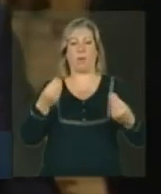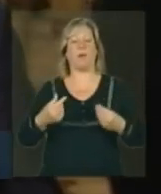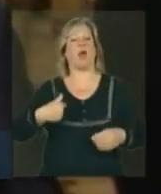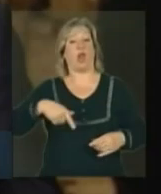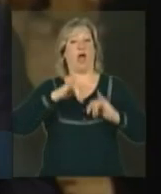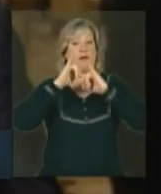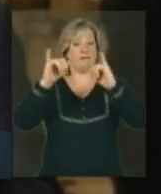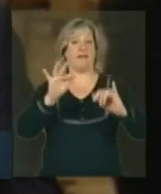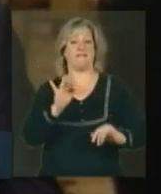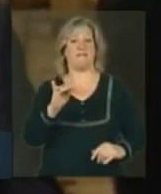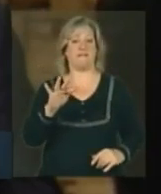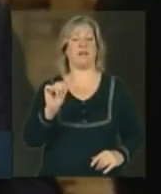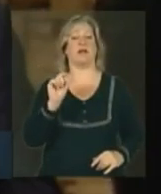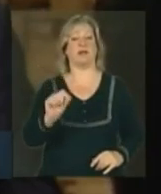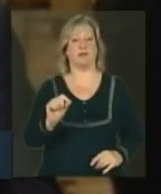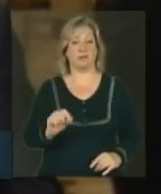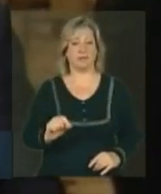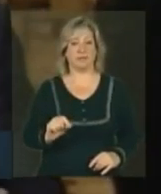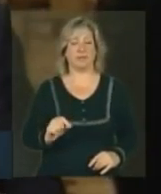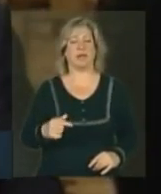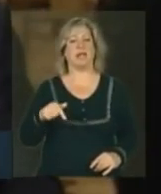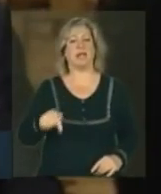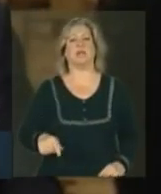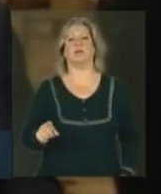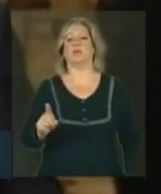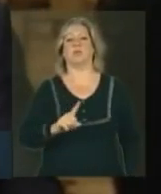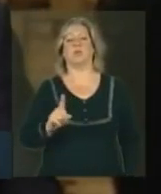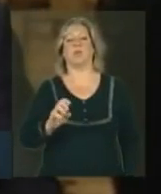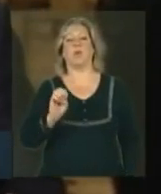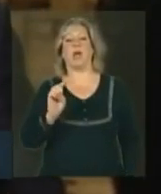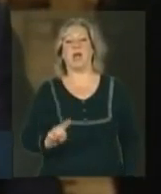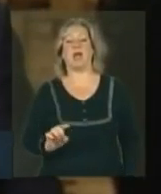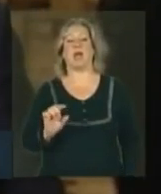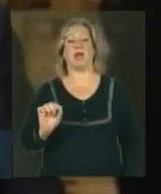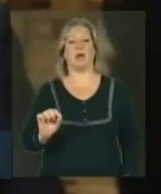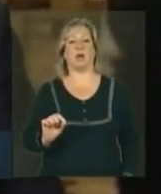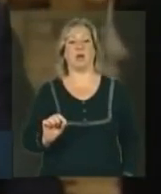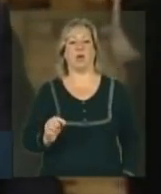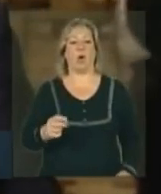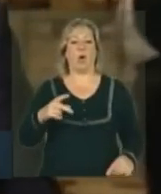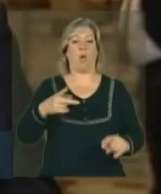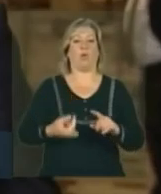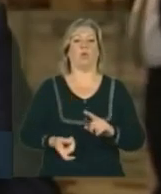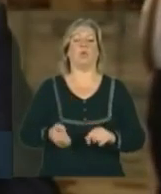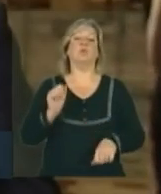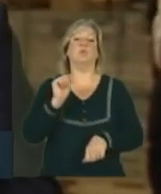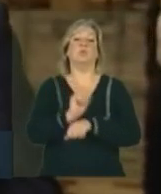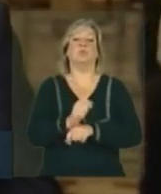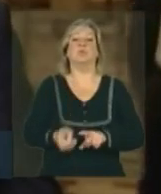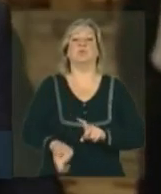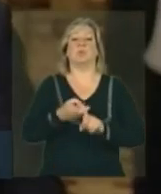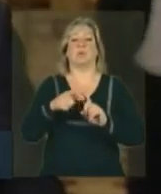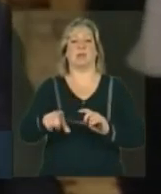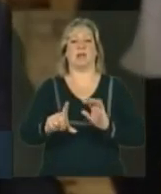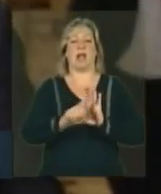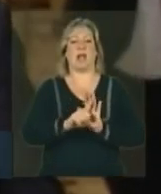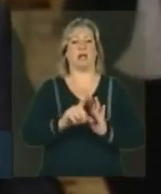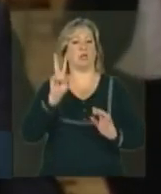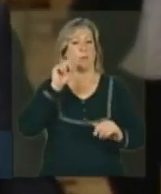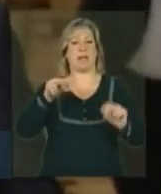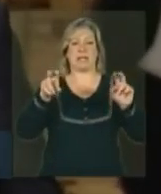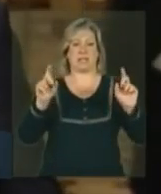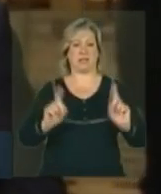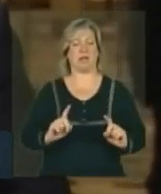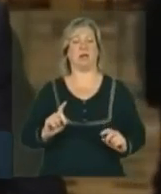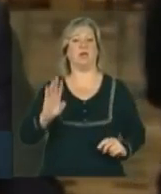FIFA que não seria suspensa a legislação sobre esse tema, como de resto não